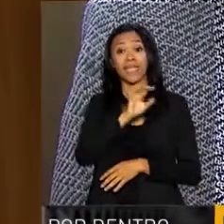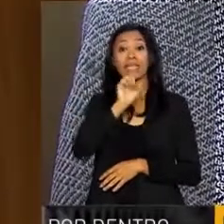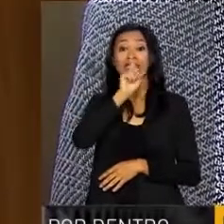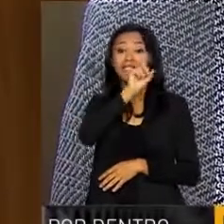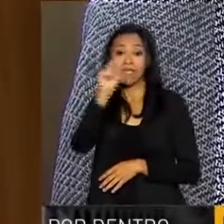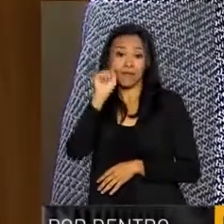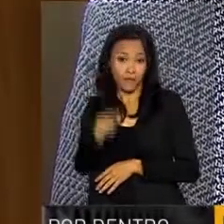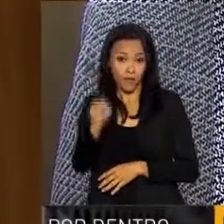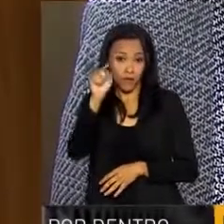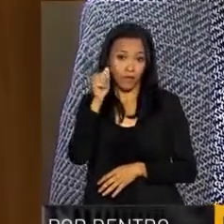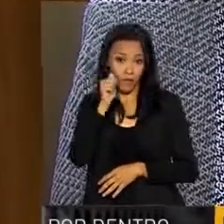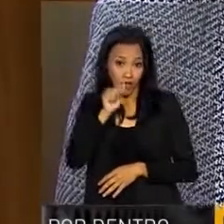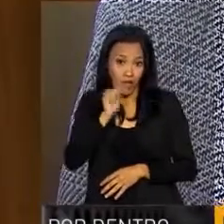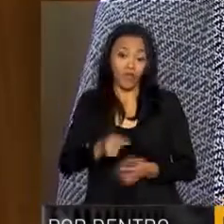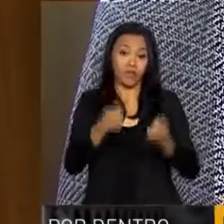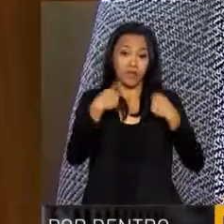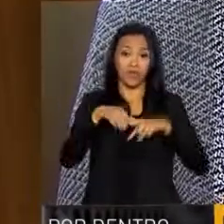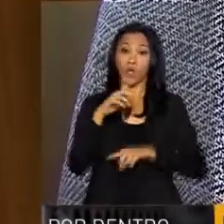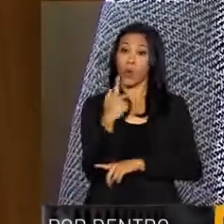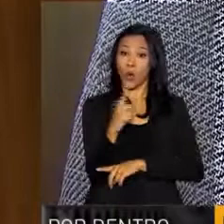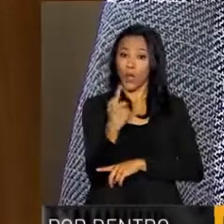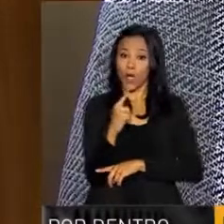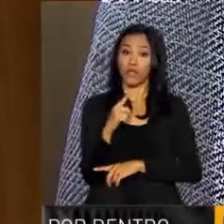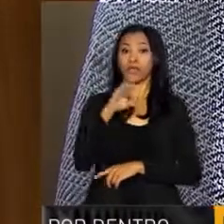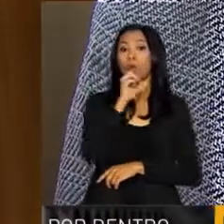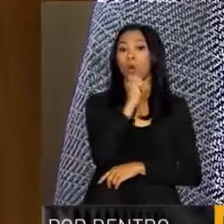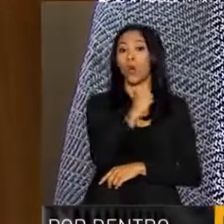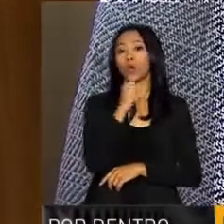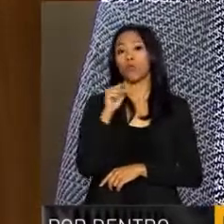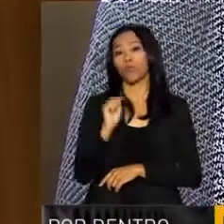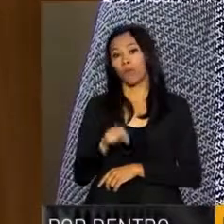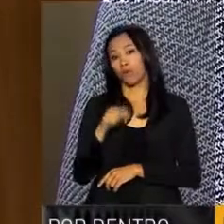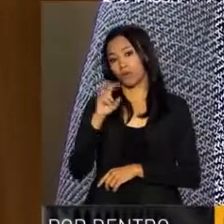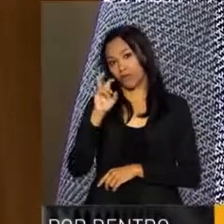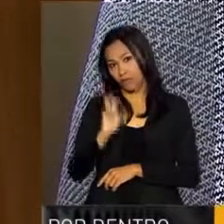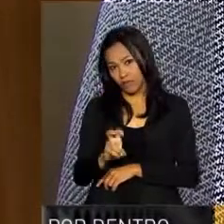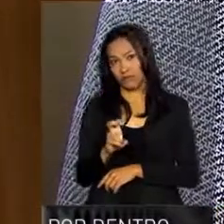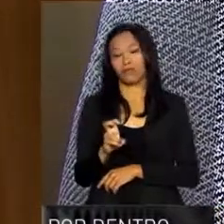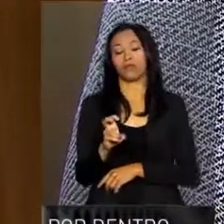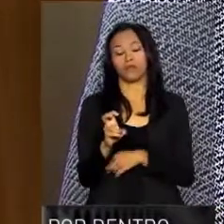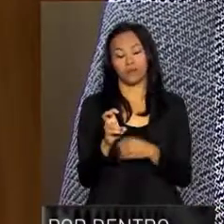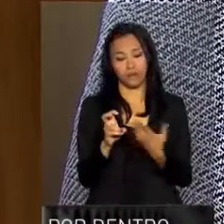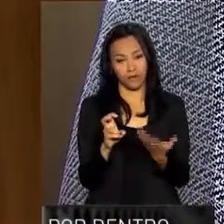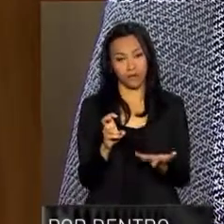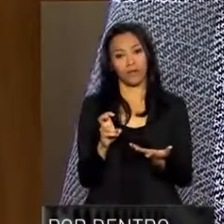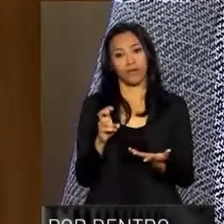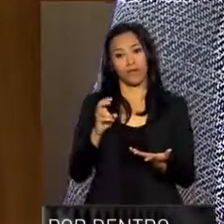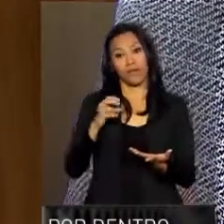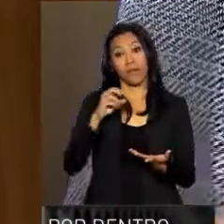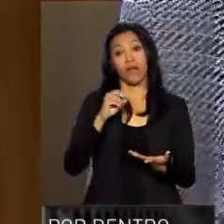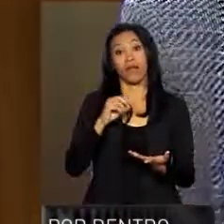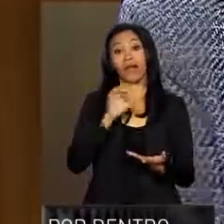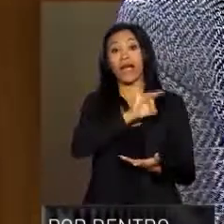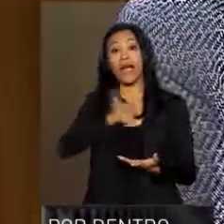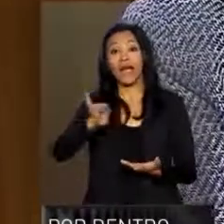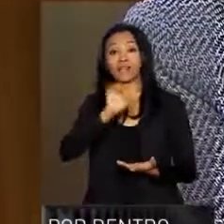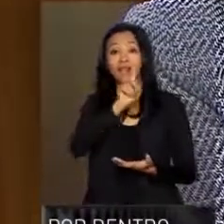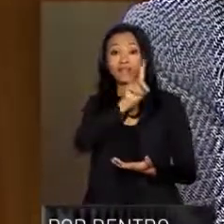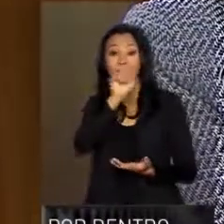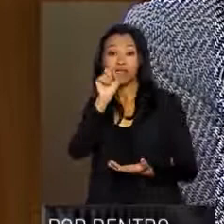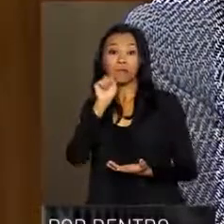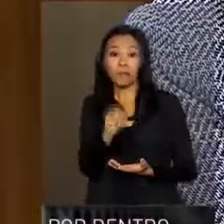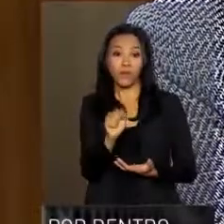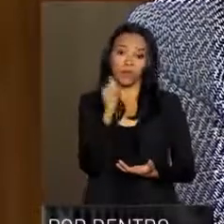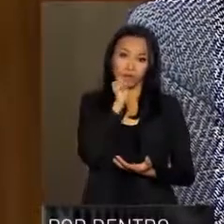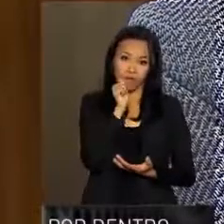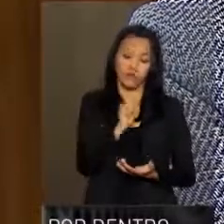goiás goiás está com 8.581 acho que o outro 8.5 também para cada 100 mil mulheres nós temos